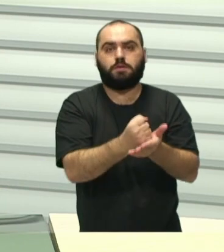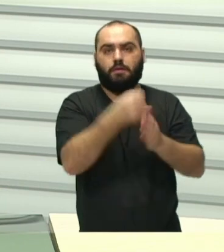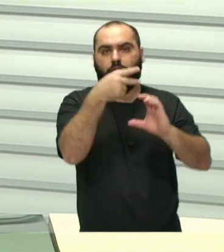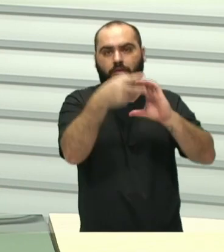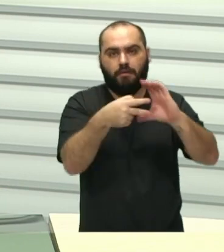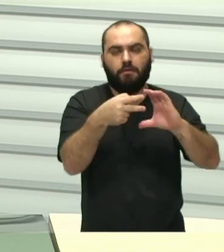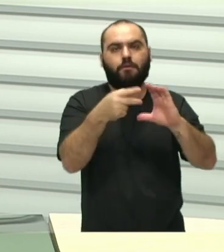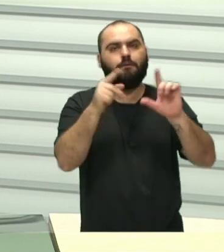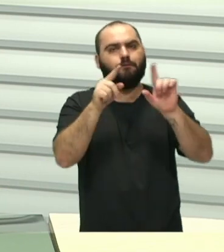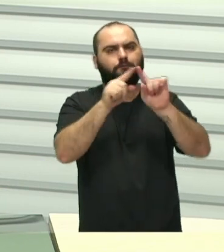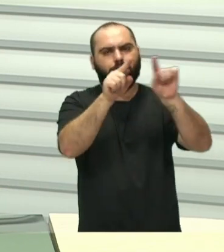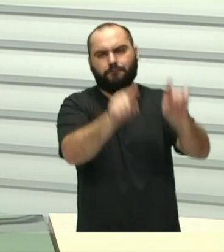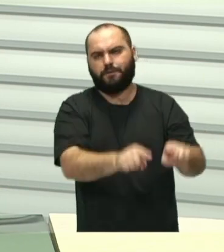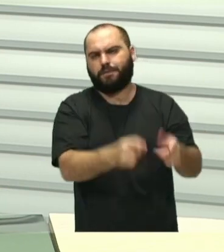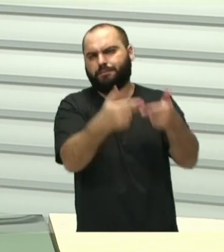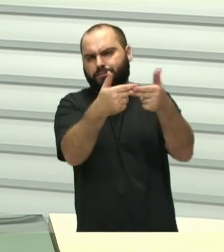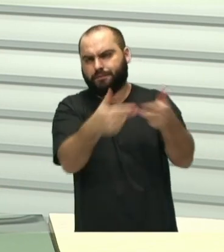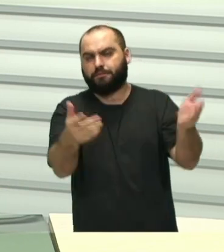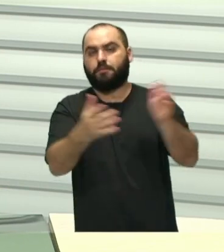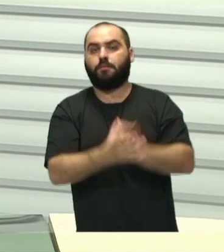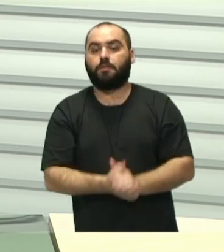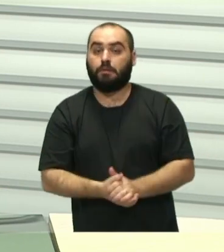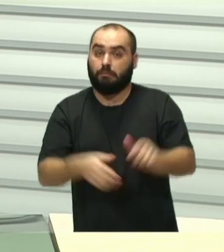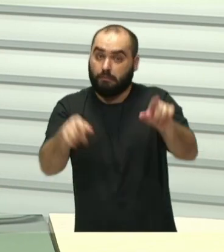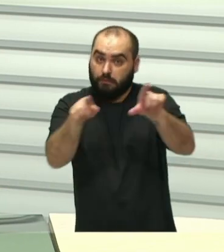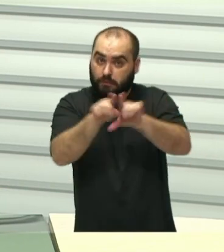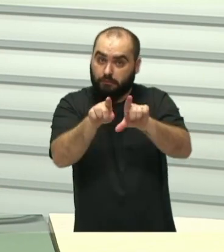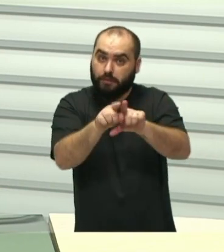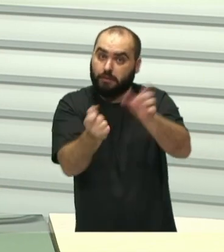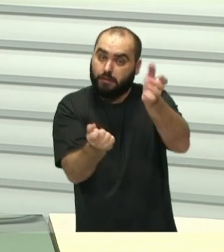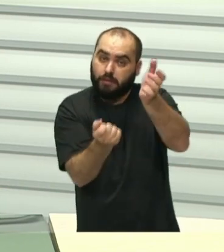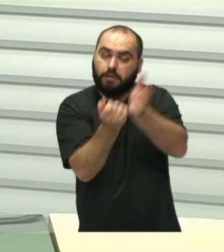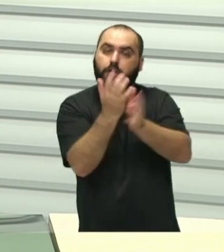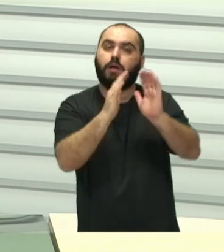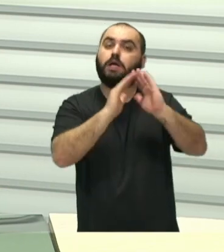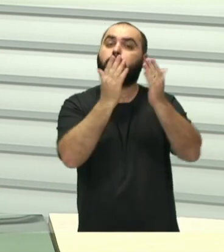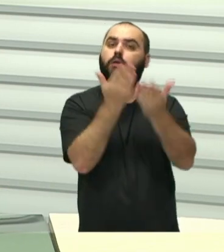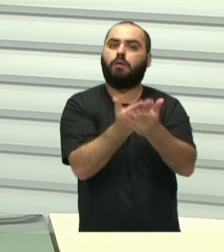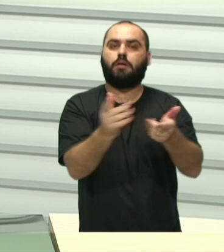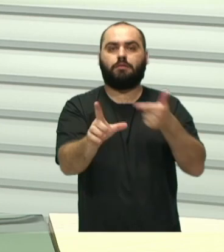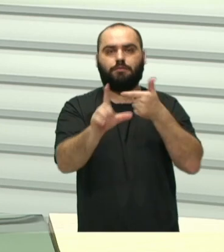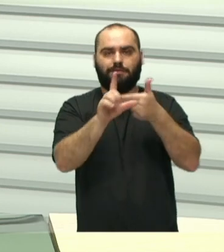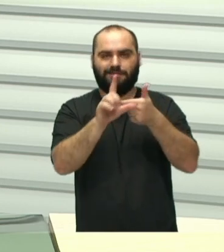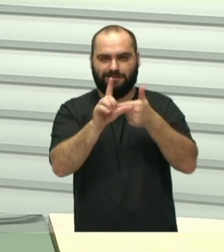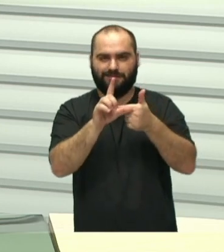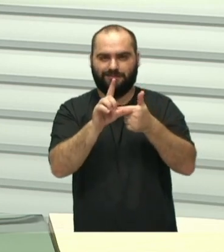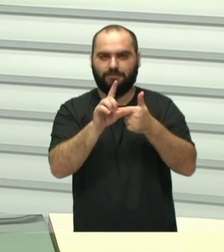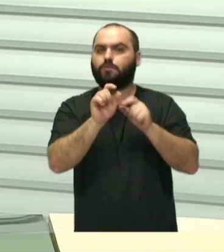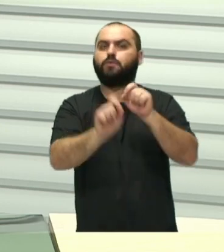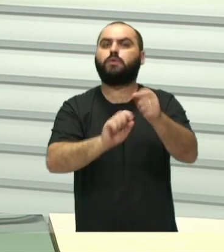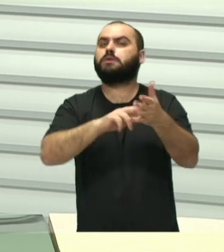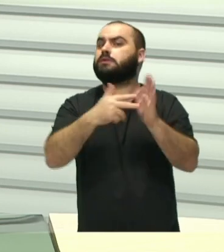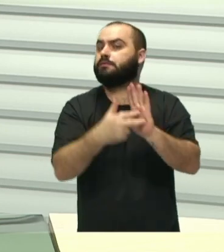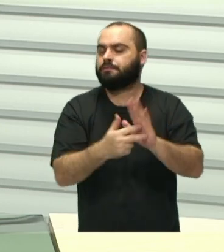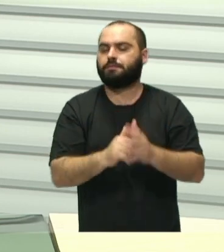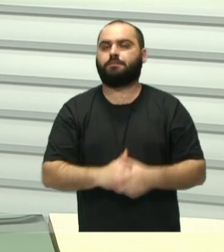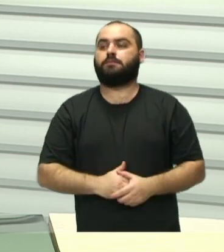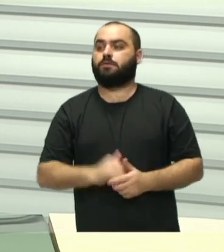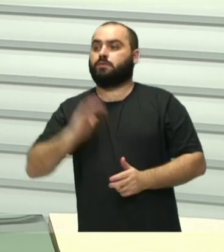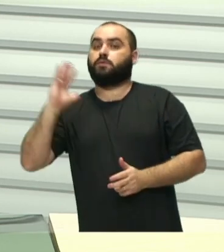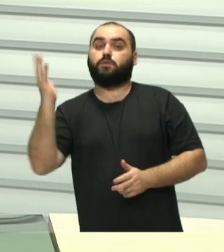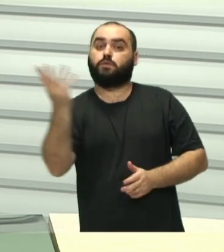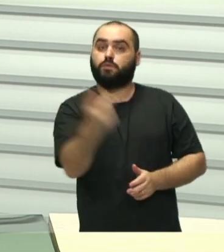e nós também estamos implantando agora a escola do Legislativo aonde vamos nós mesmos é